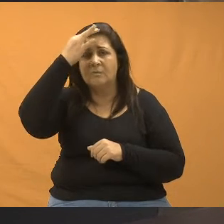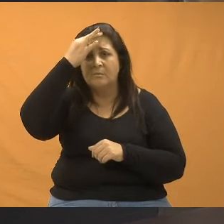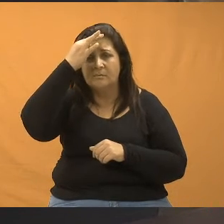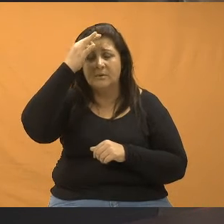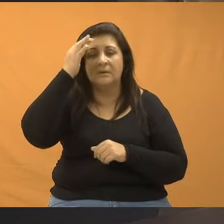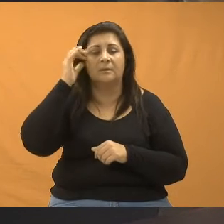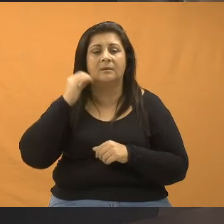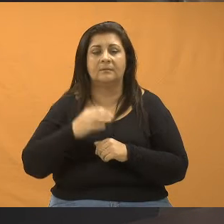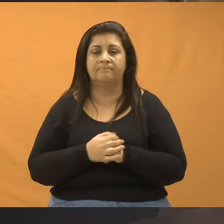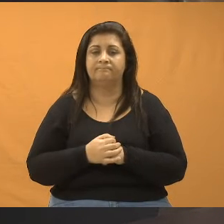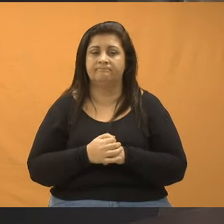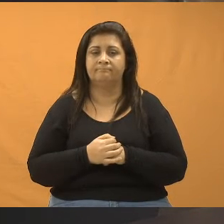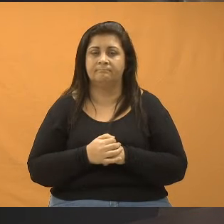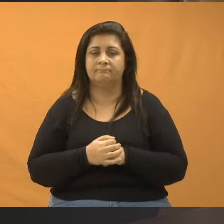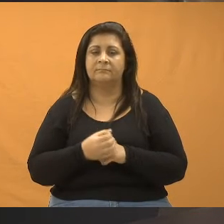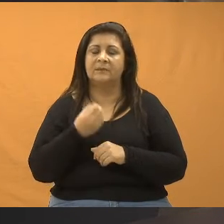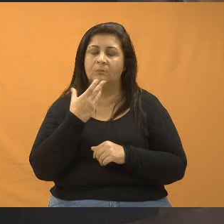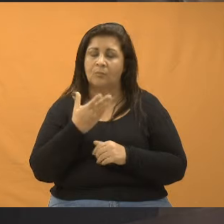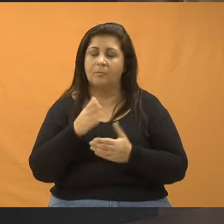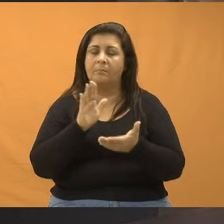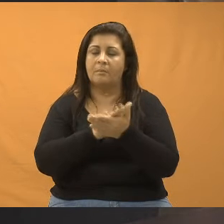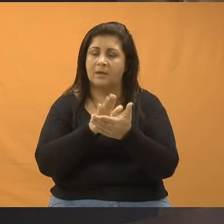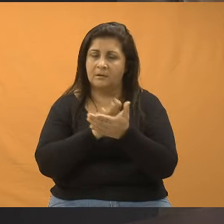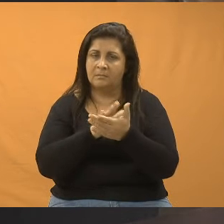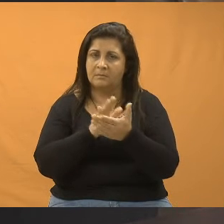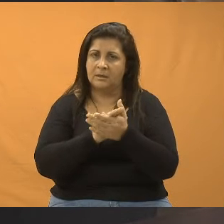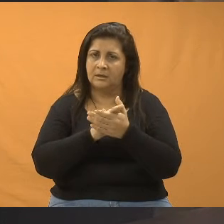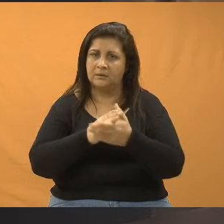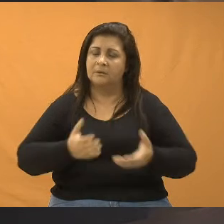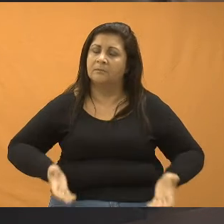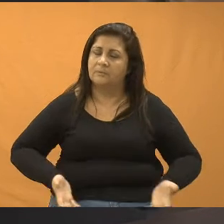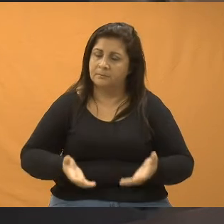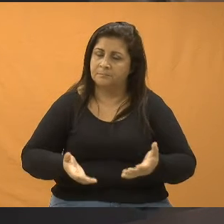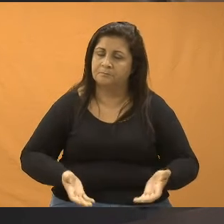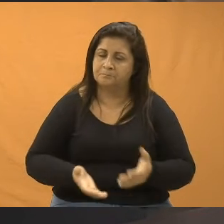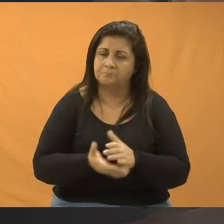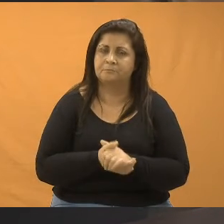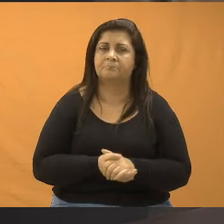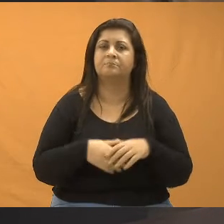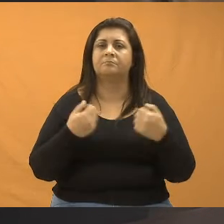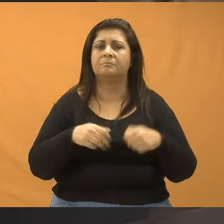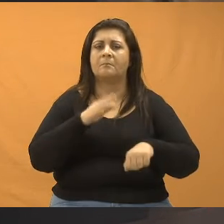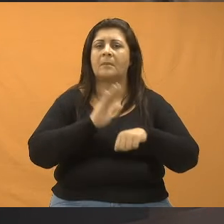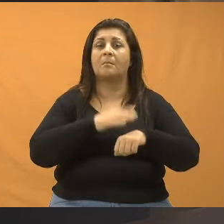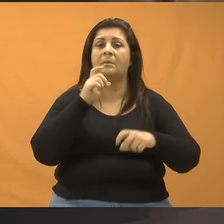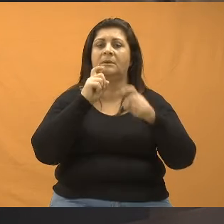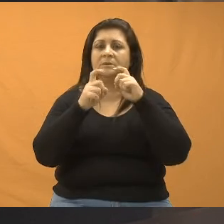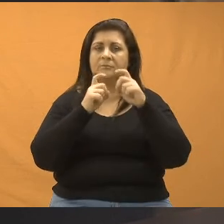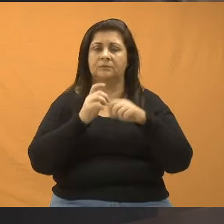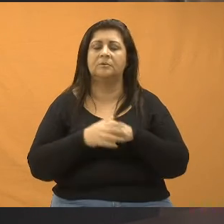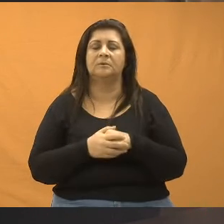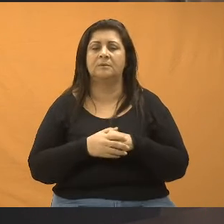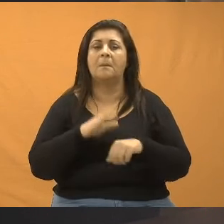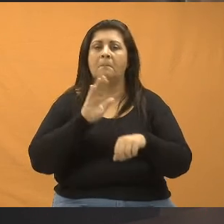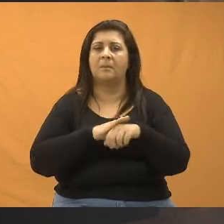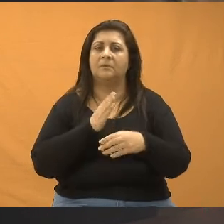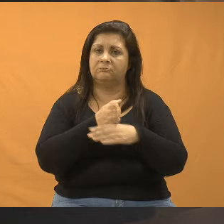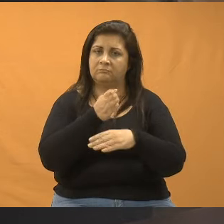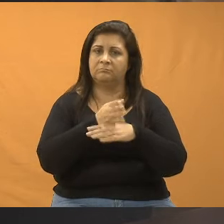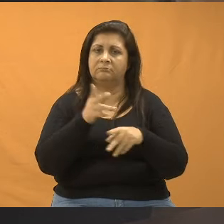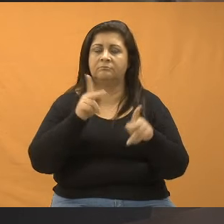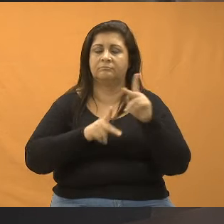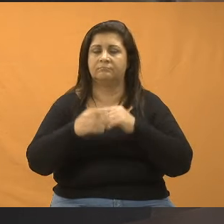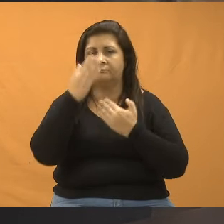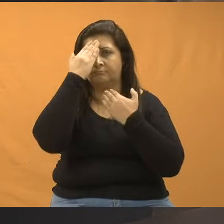para ela um serviço de qualidade. Tá bom? Então, parabéns pela audiência. Eu acho que tem que ter mais audiência e mais participação da população. Tá